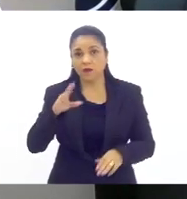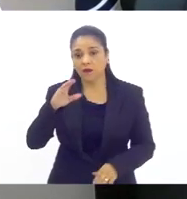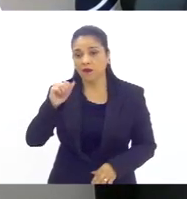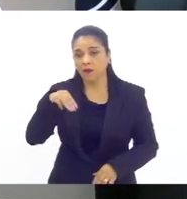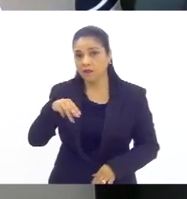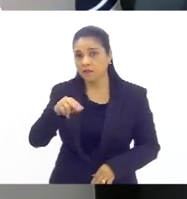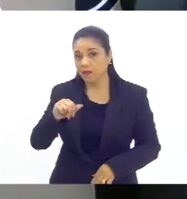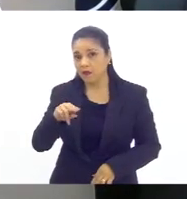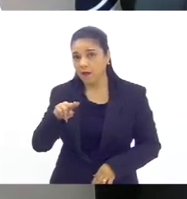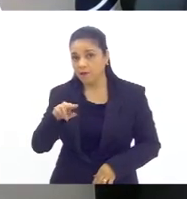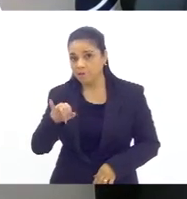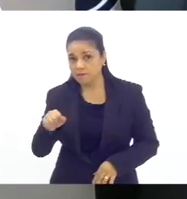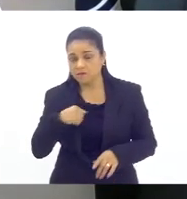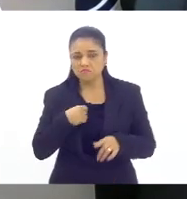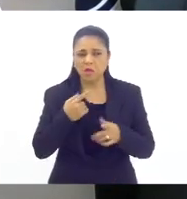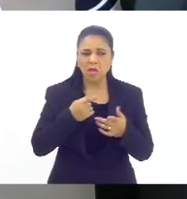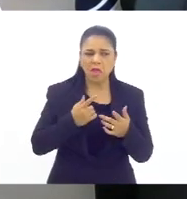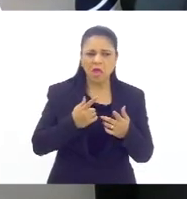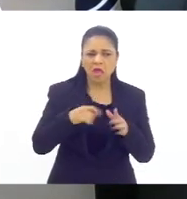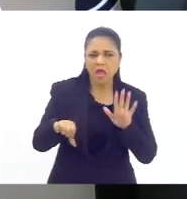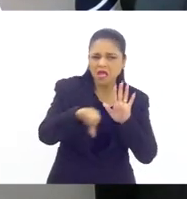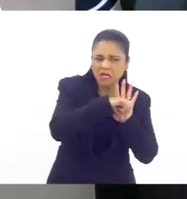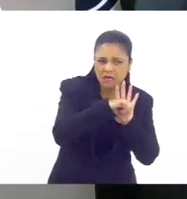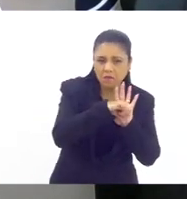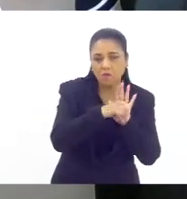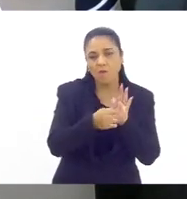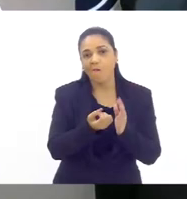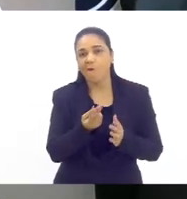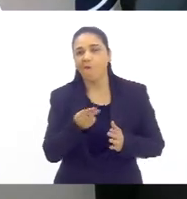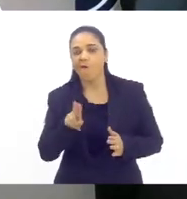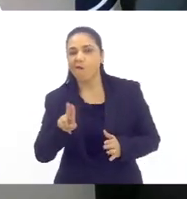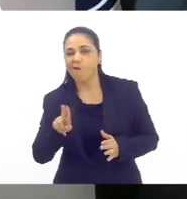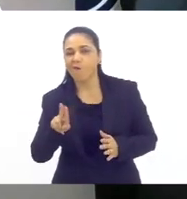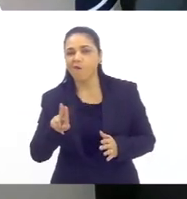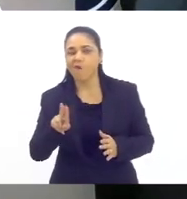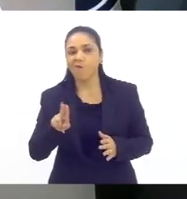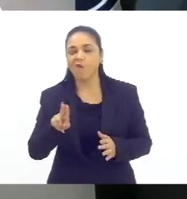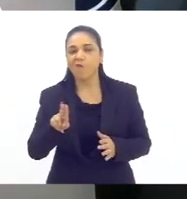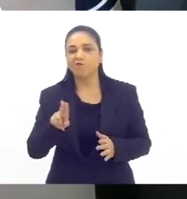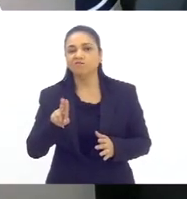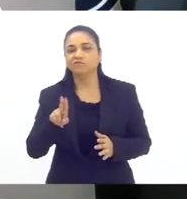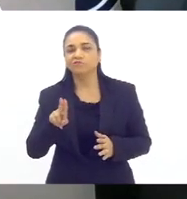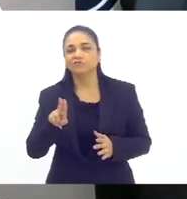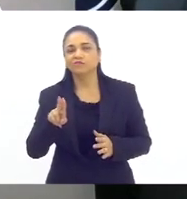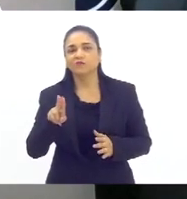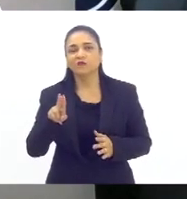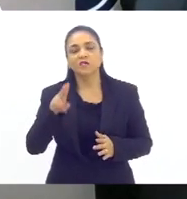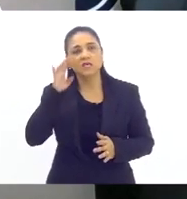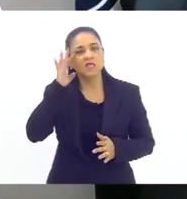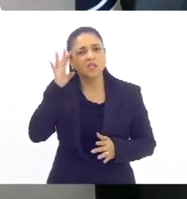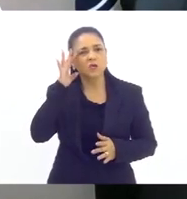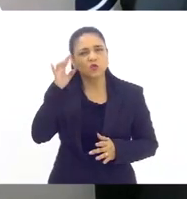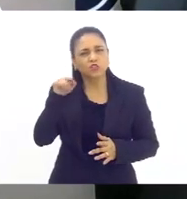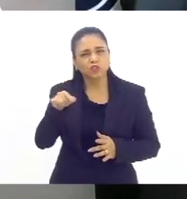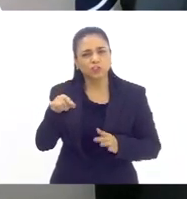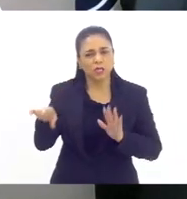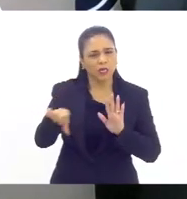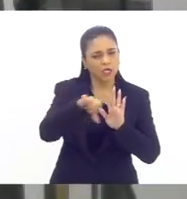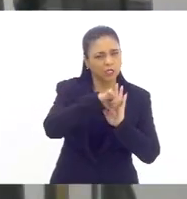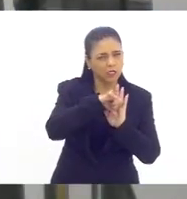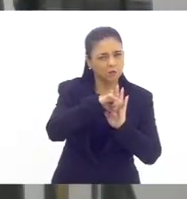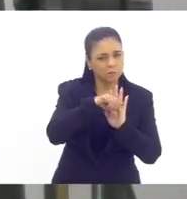situação ambígua Esse é uma coisa só criminosa ou também também tem ideologia e criminoso